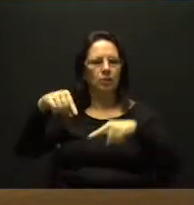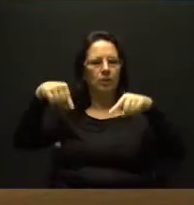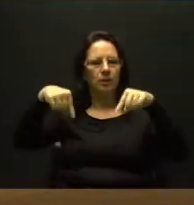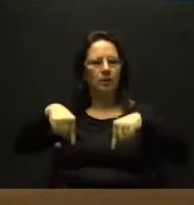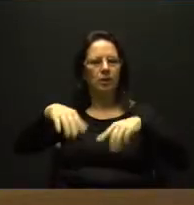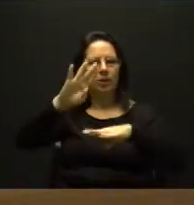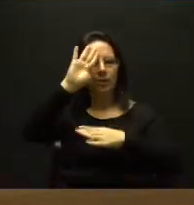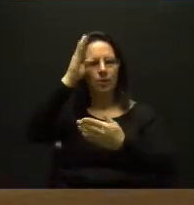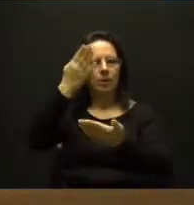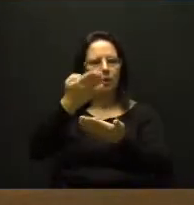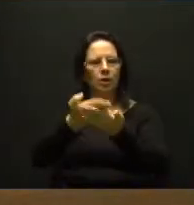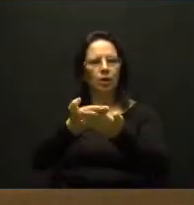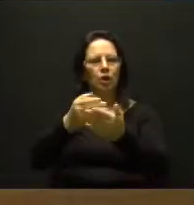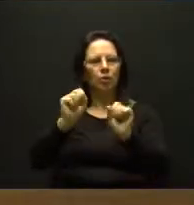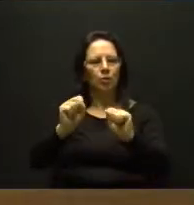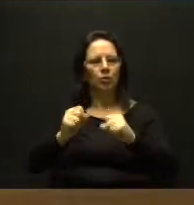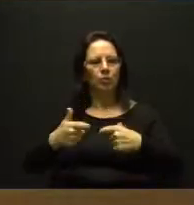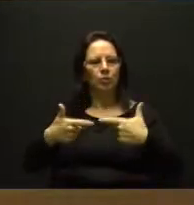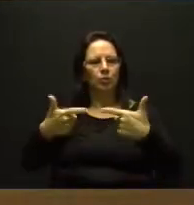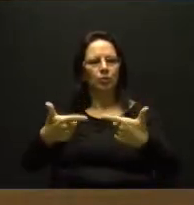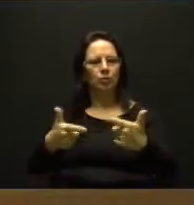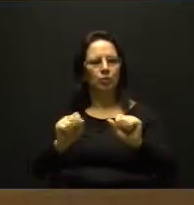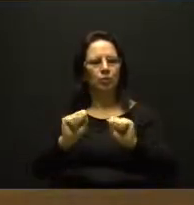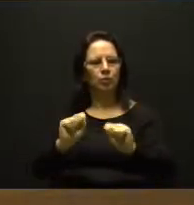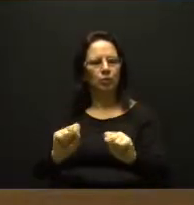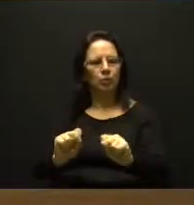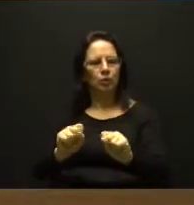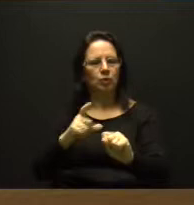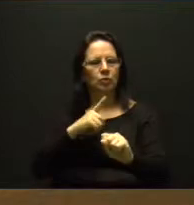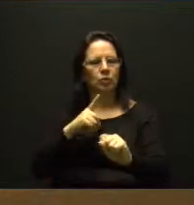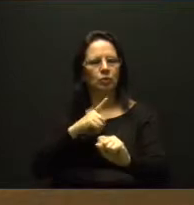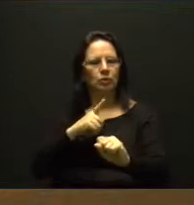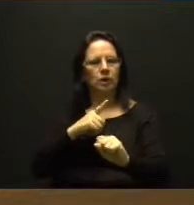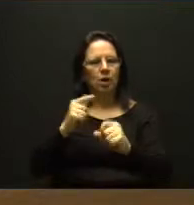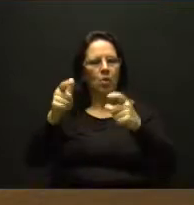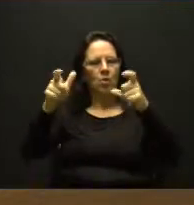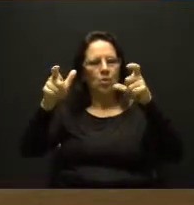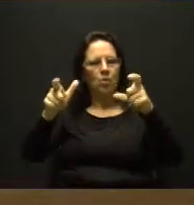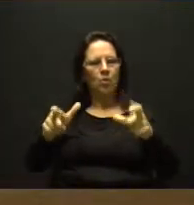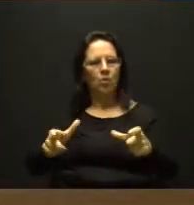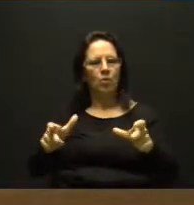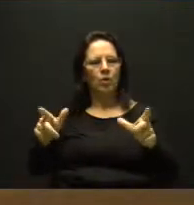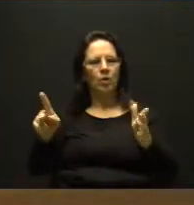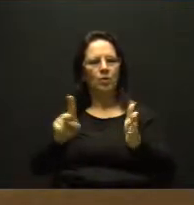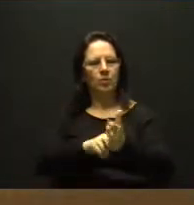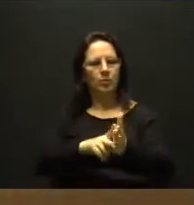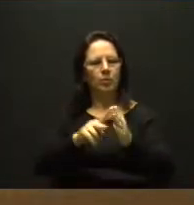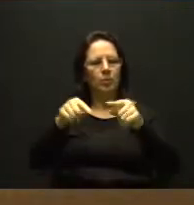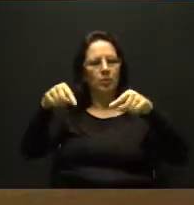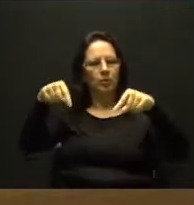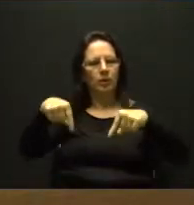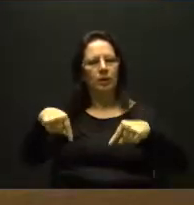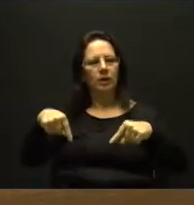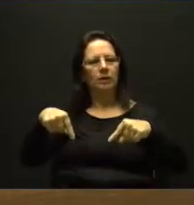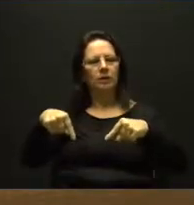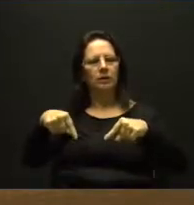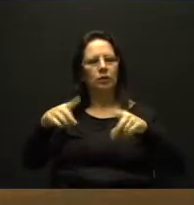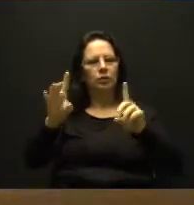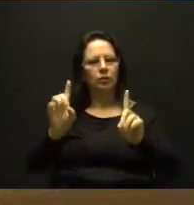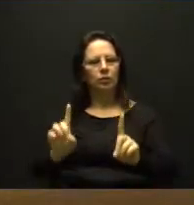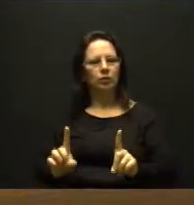creio que possamos lutar para que eles possam ter um local estratégico da cidade e com